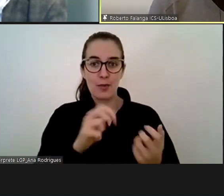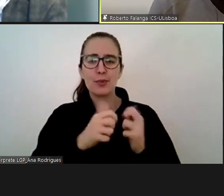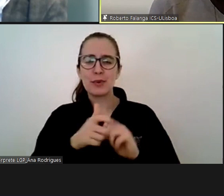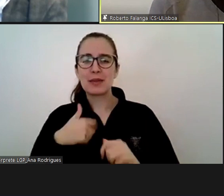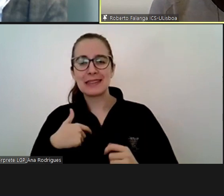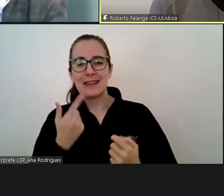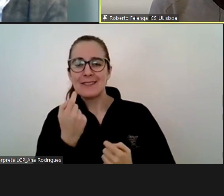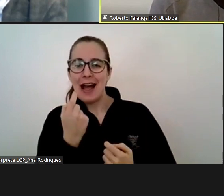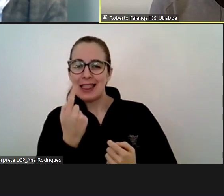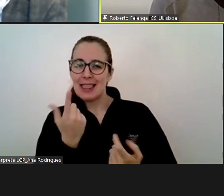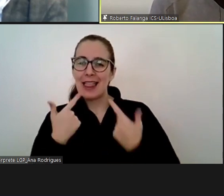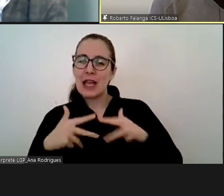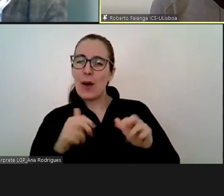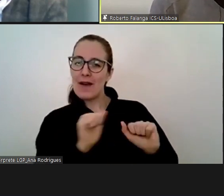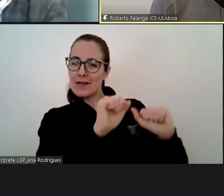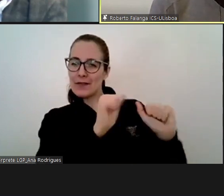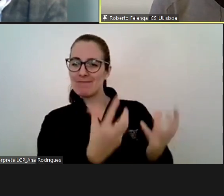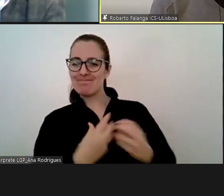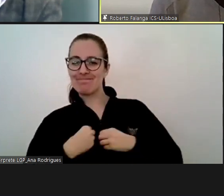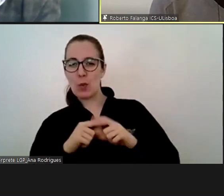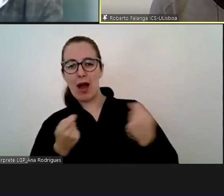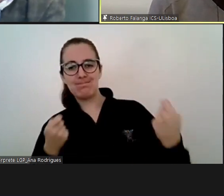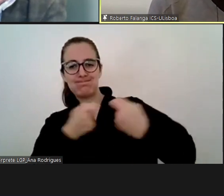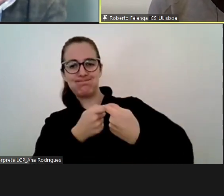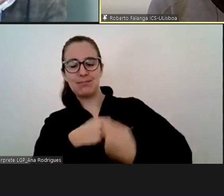talvez uma nova linguagem, precisamos